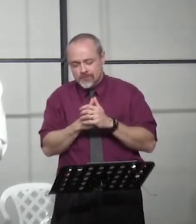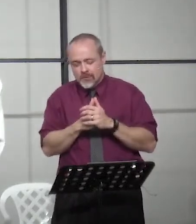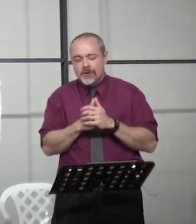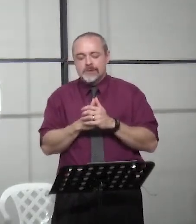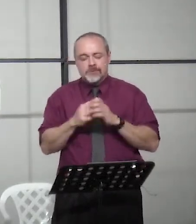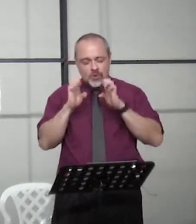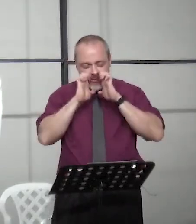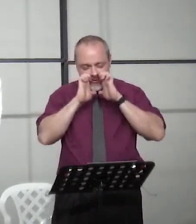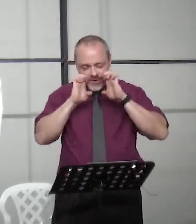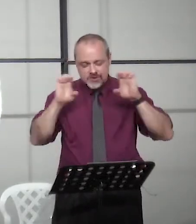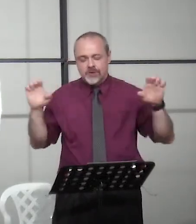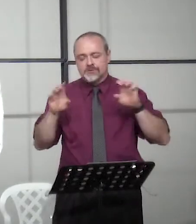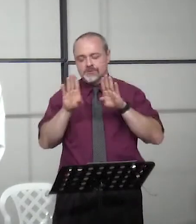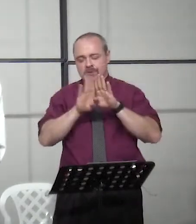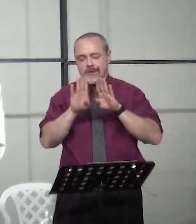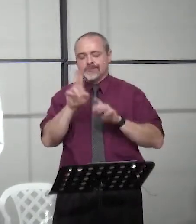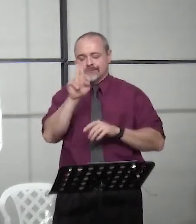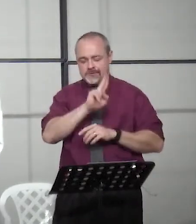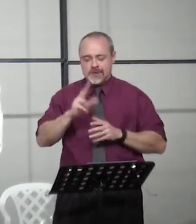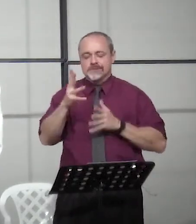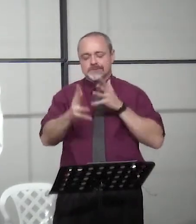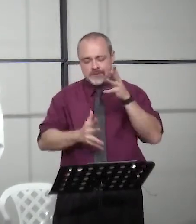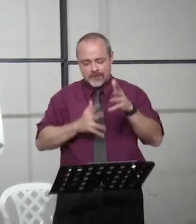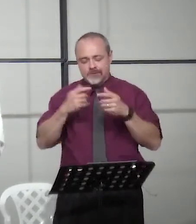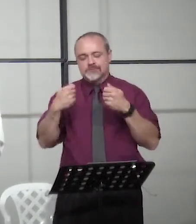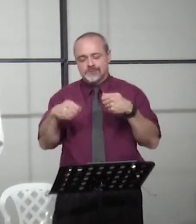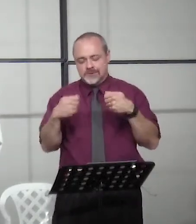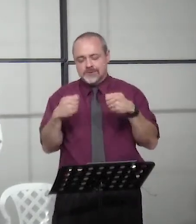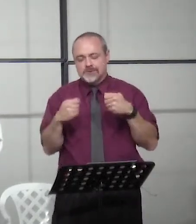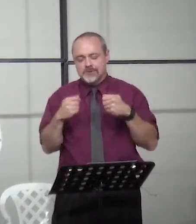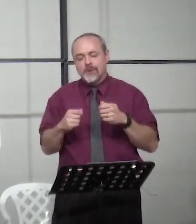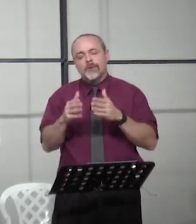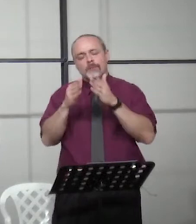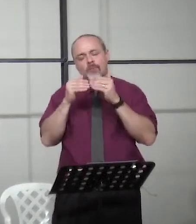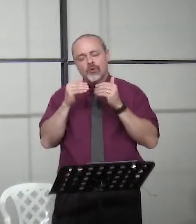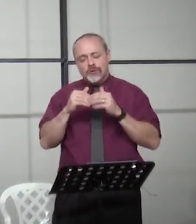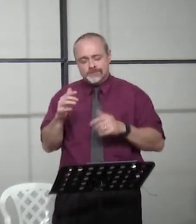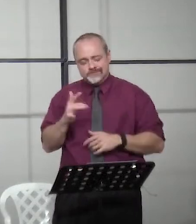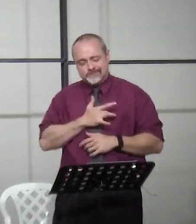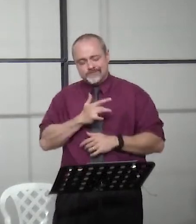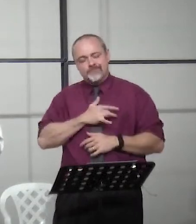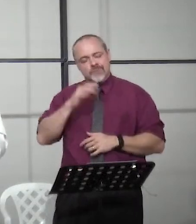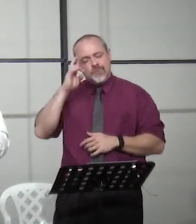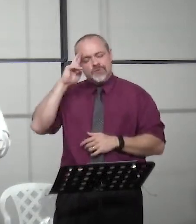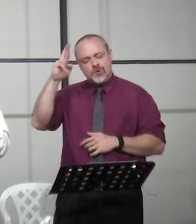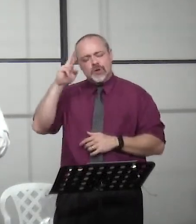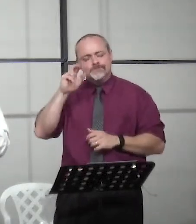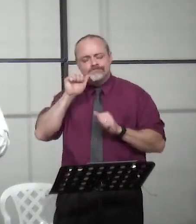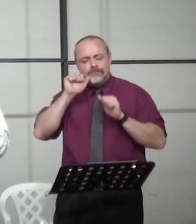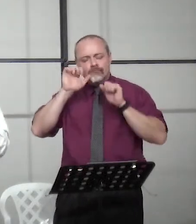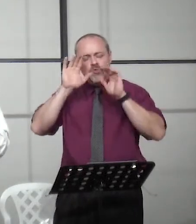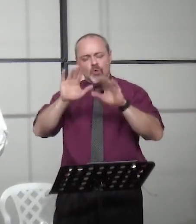Evangelho, utilizando as Libras. Pai, por favor, abençoe isso, que o Senhor seja